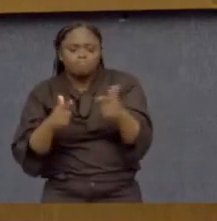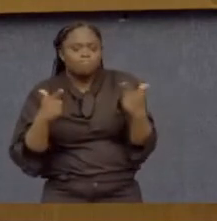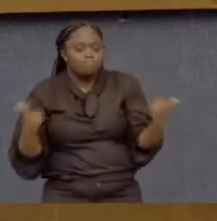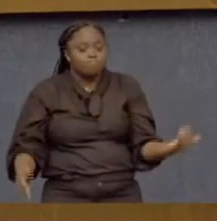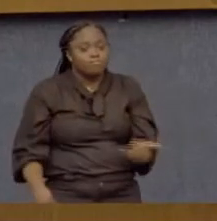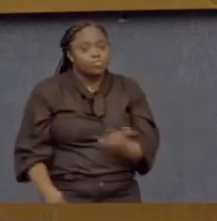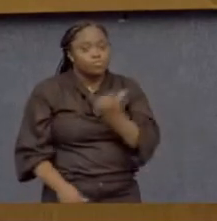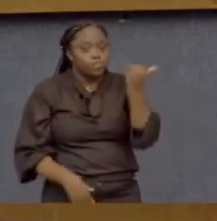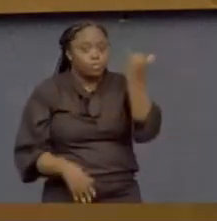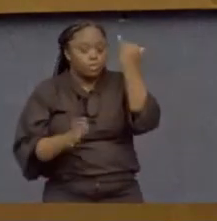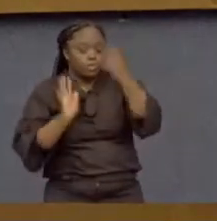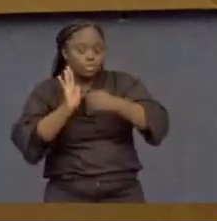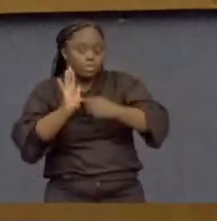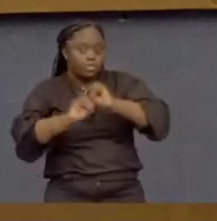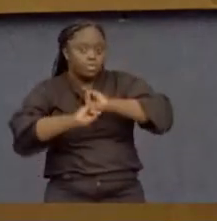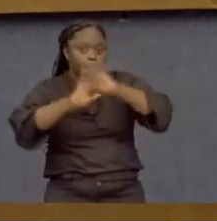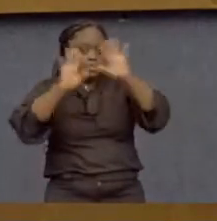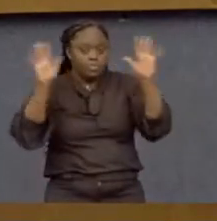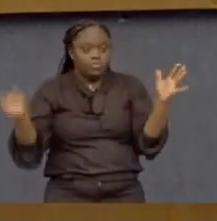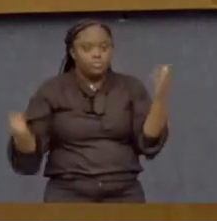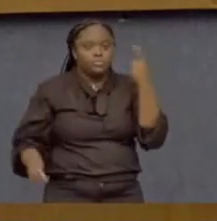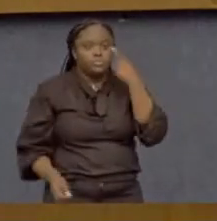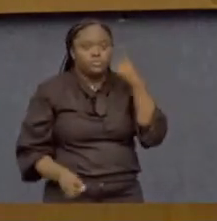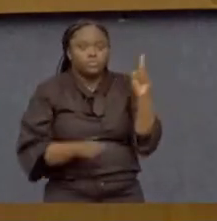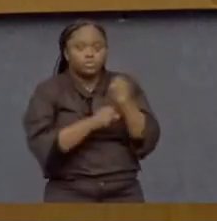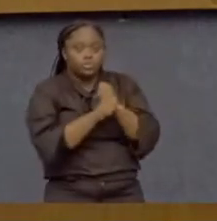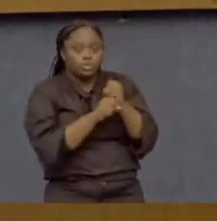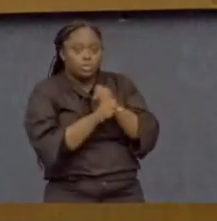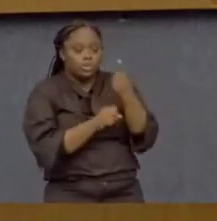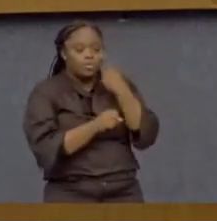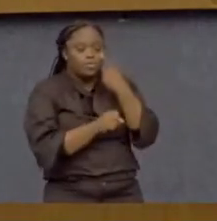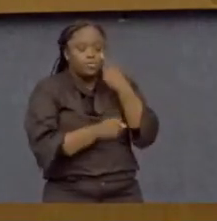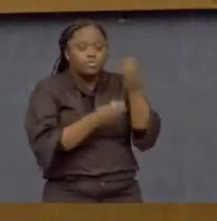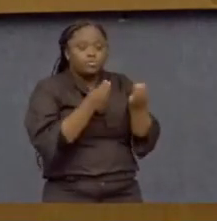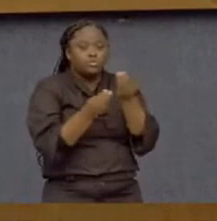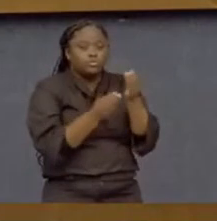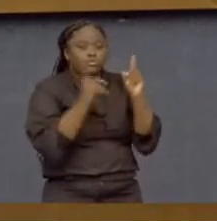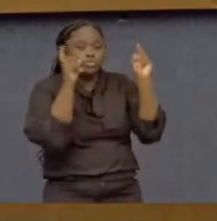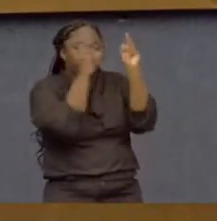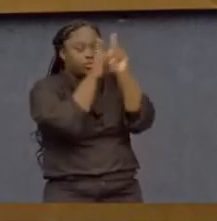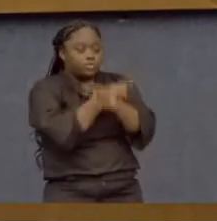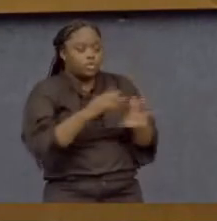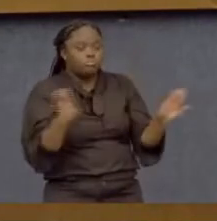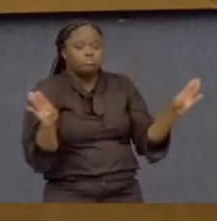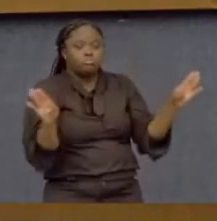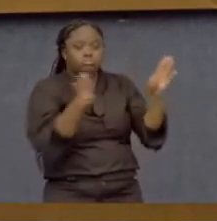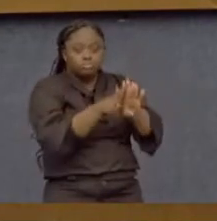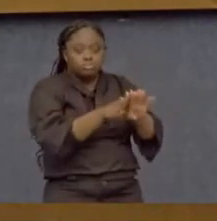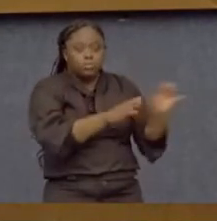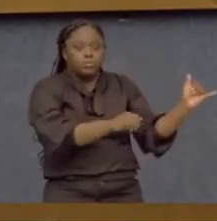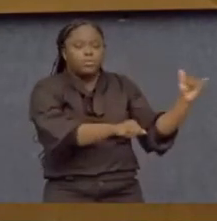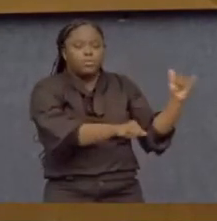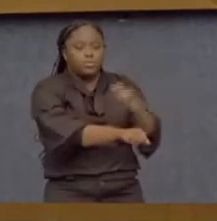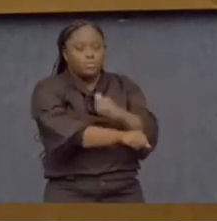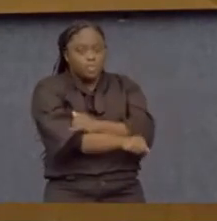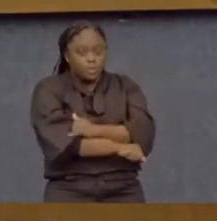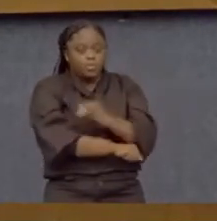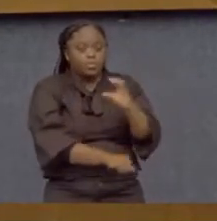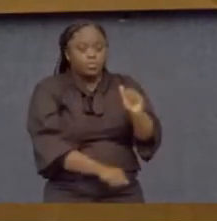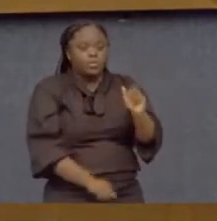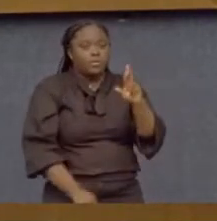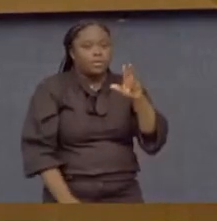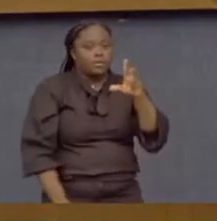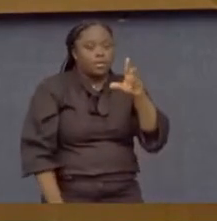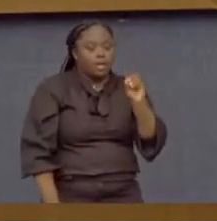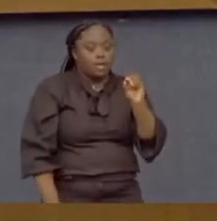último ano mostra a tragédia que foi o fechamento do aeroporto Carlos Prates. Mais de 1.000 pilotos deixaram de ser formados, 5 escolas